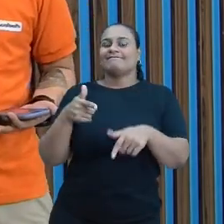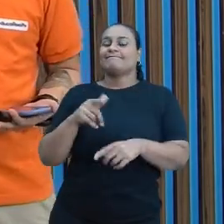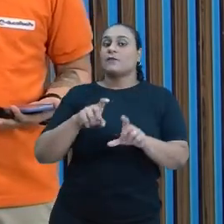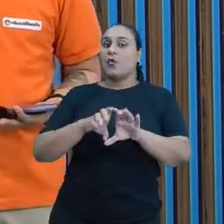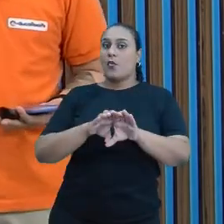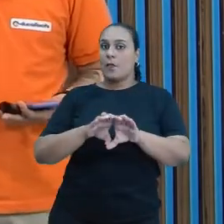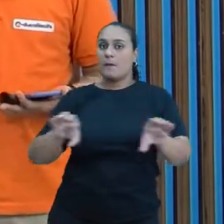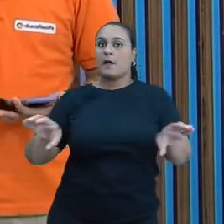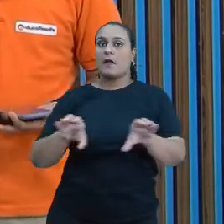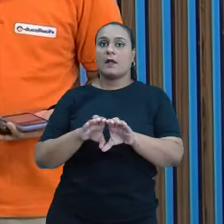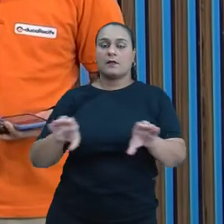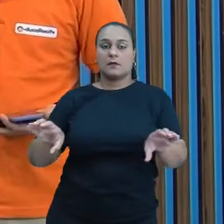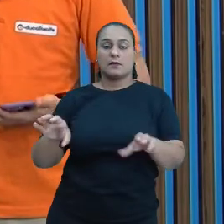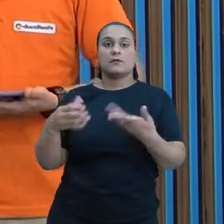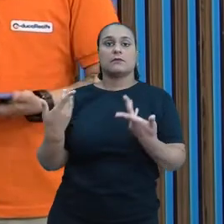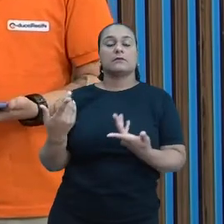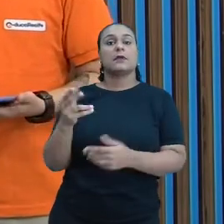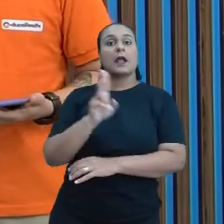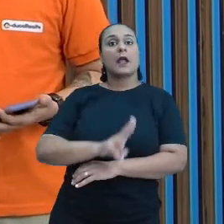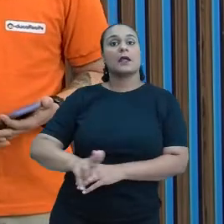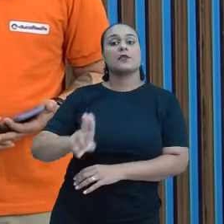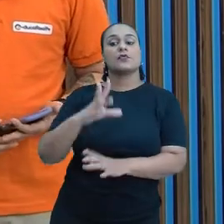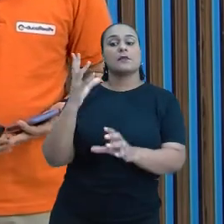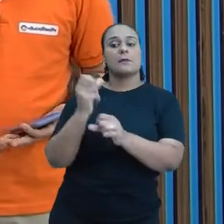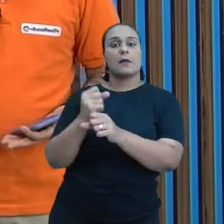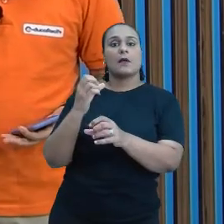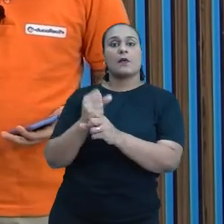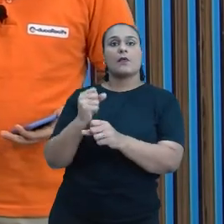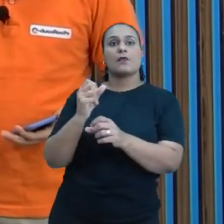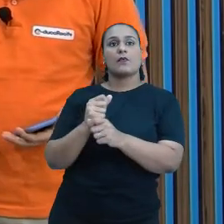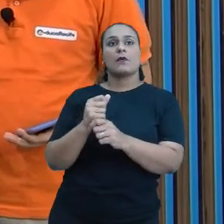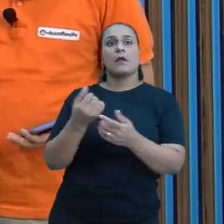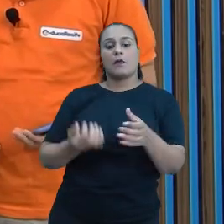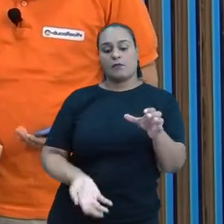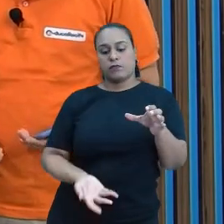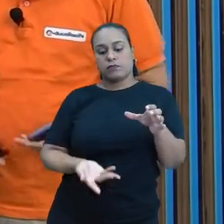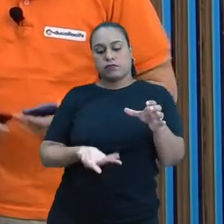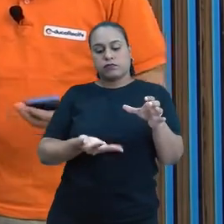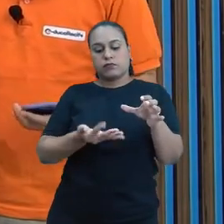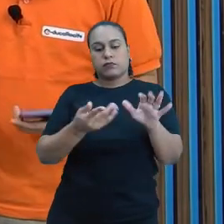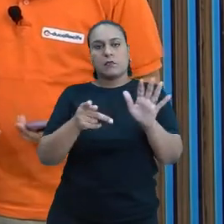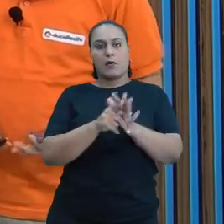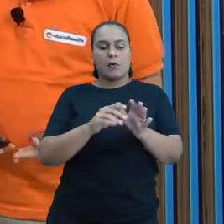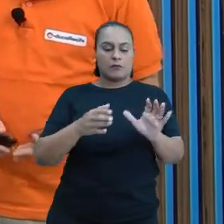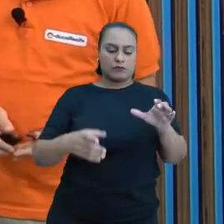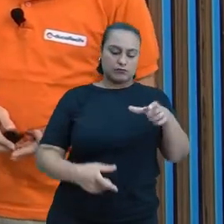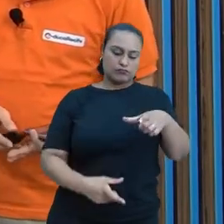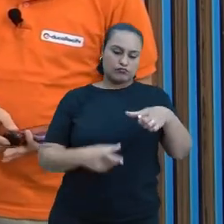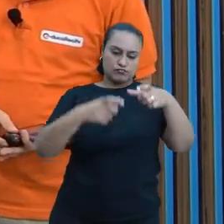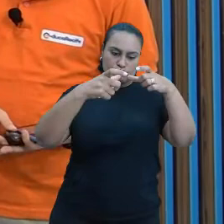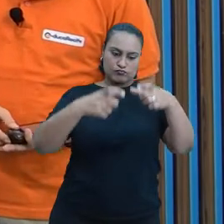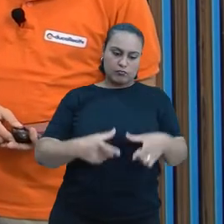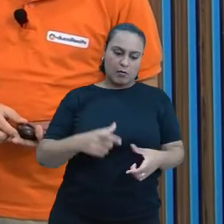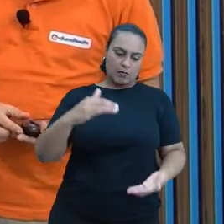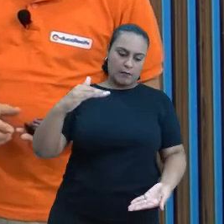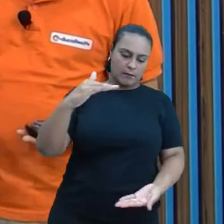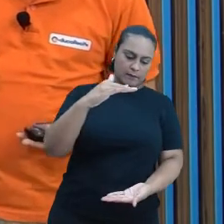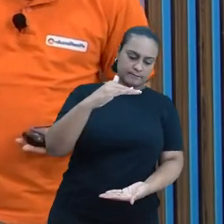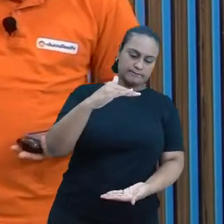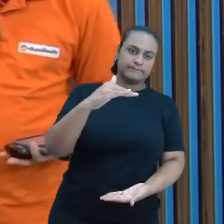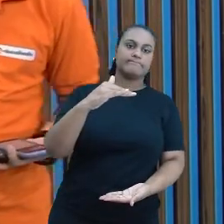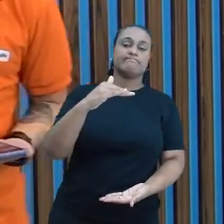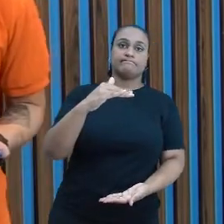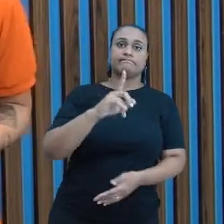esse é o raciocínio que eu uso para calcular o volume do cilindro, tá certo? Então, a gente vai perceber o seguinte, que o